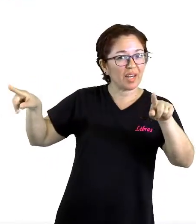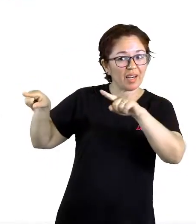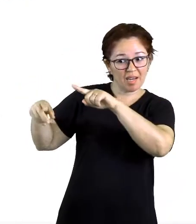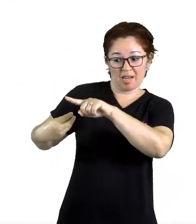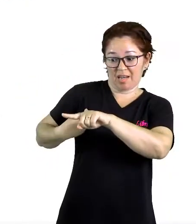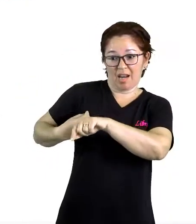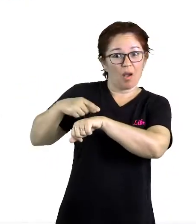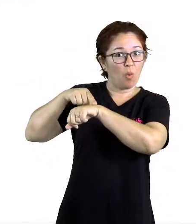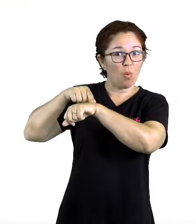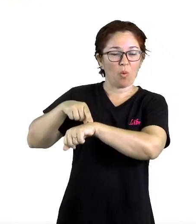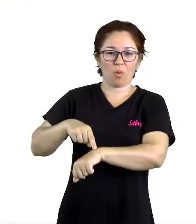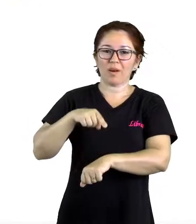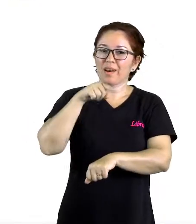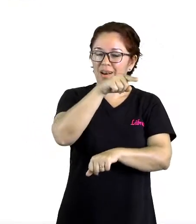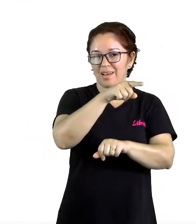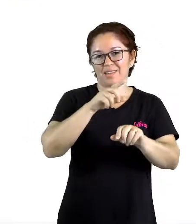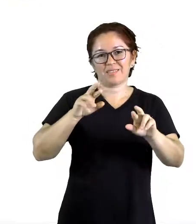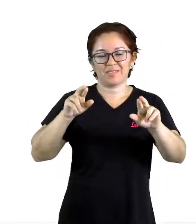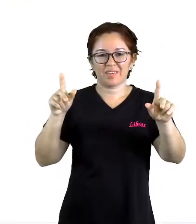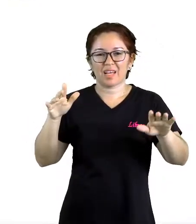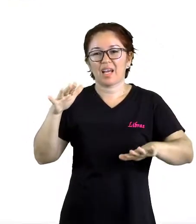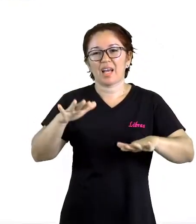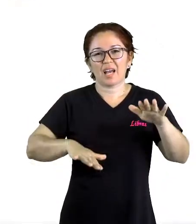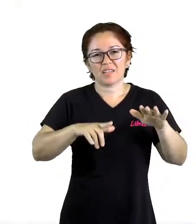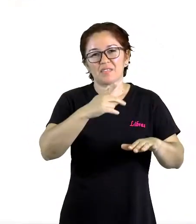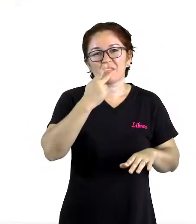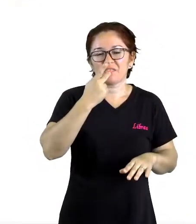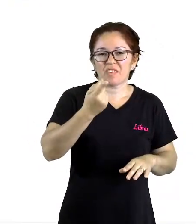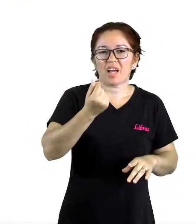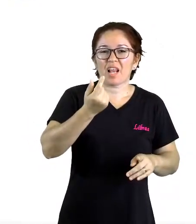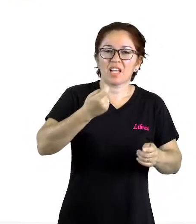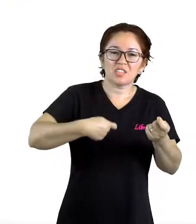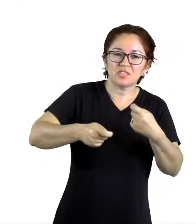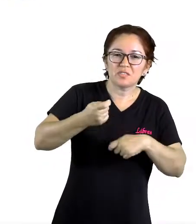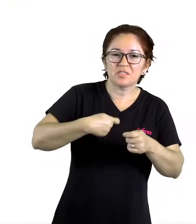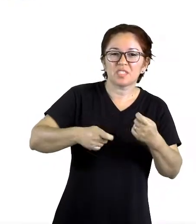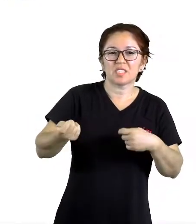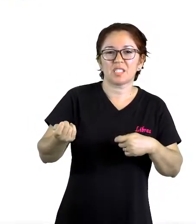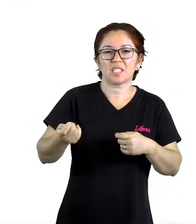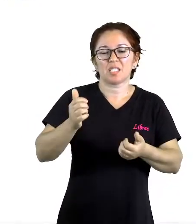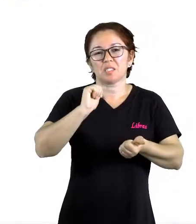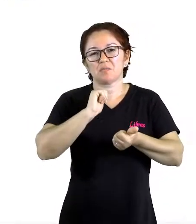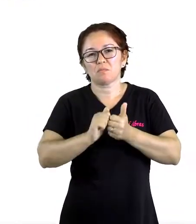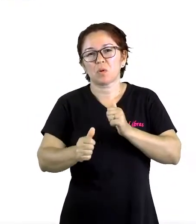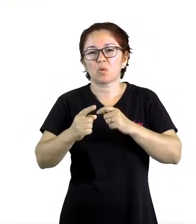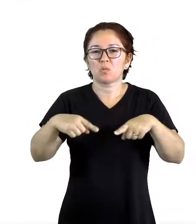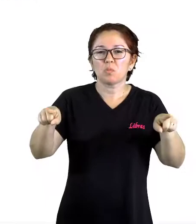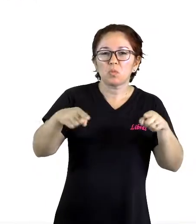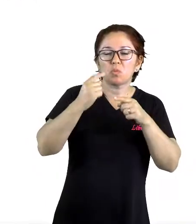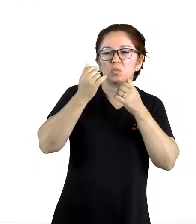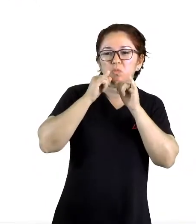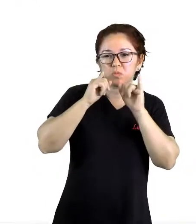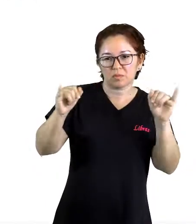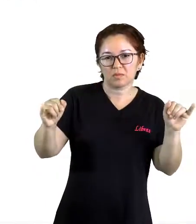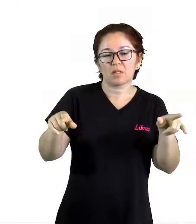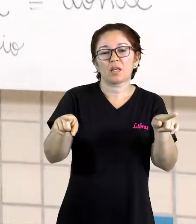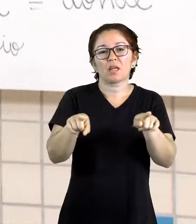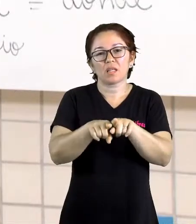música, notícia, esporte, finanças. No caso do Brasil Escola, conteúdos